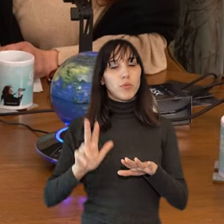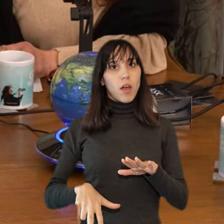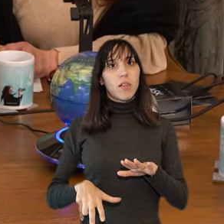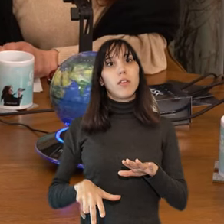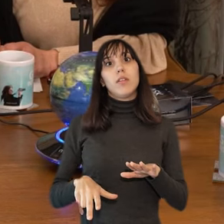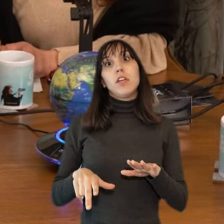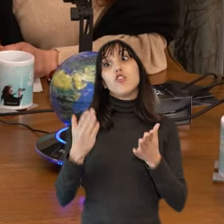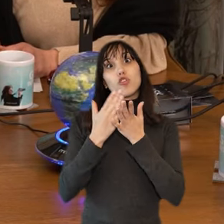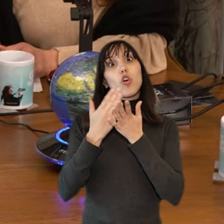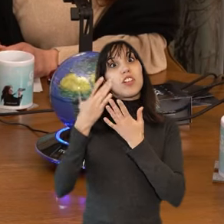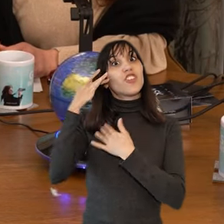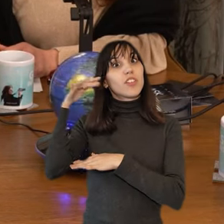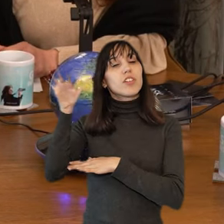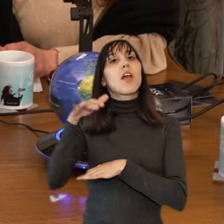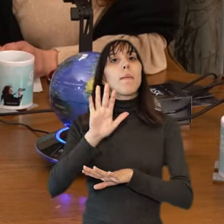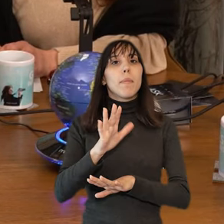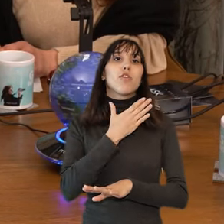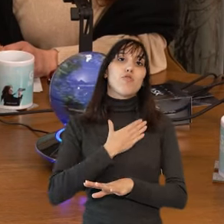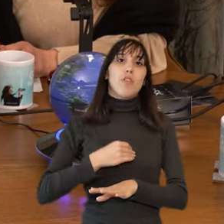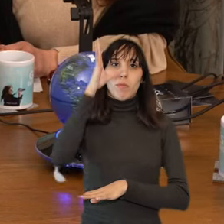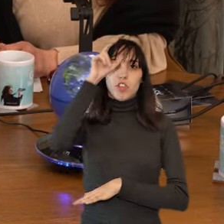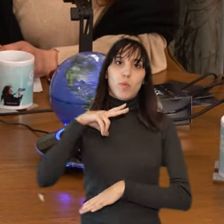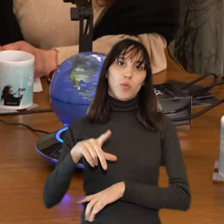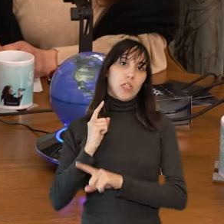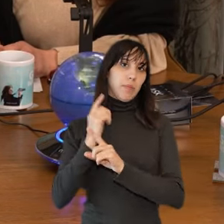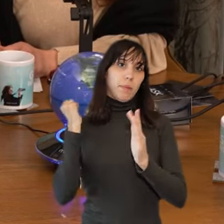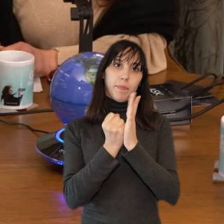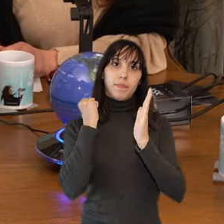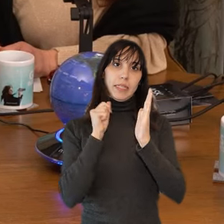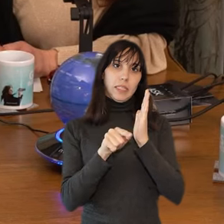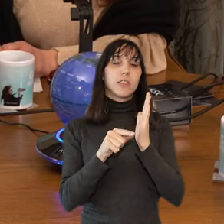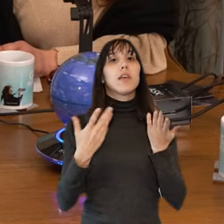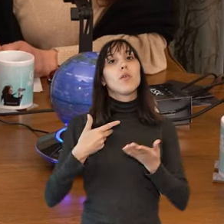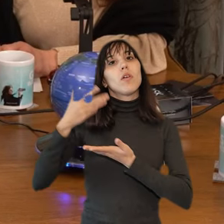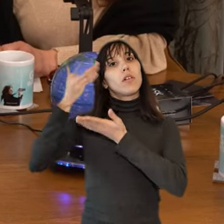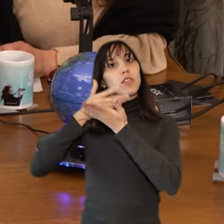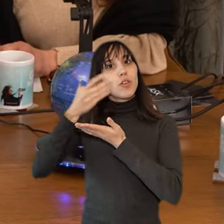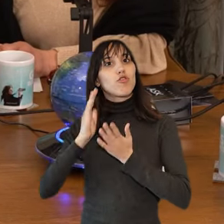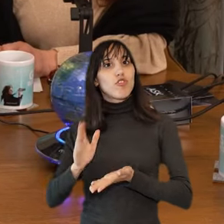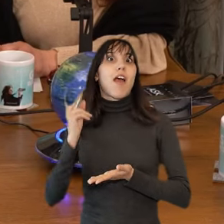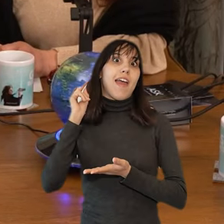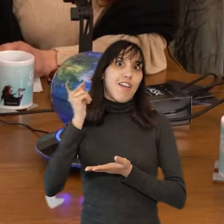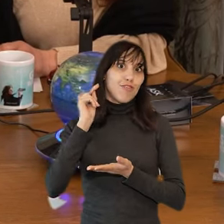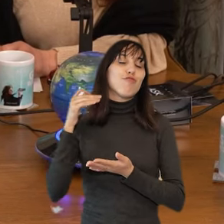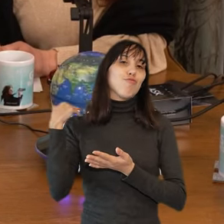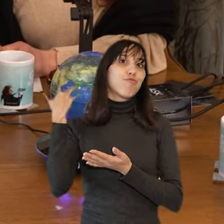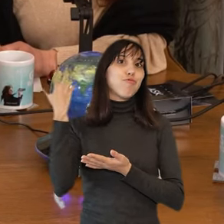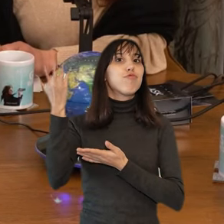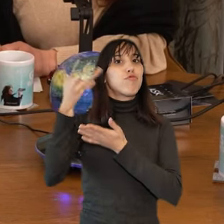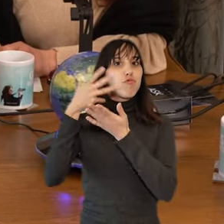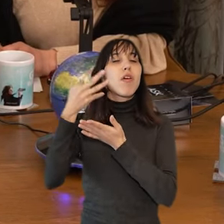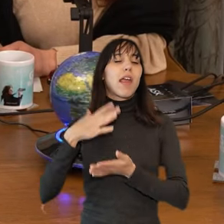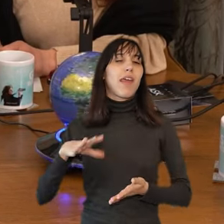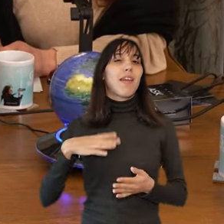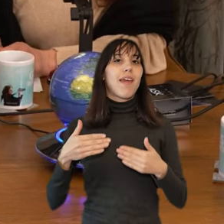como escola estrangeira mas gostaríamos de ter este reconhecimento por parte do ministério português portanto nesta relação com o ministério que já já tem alguns anos eh Há aqui a